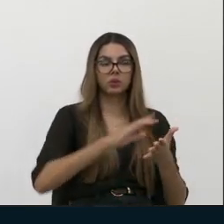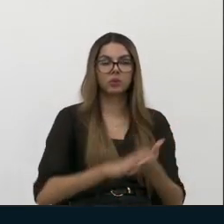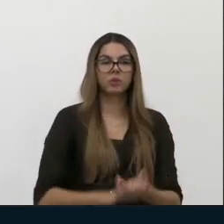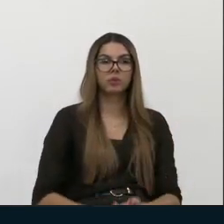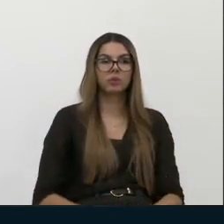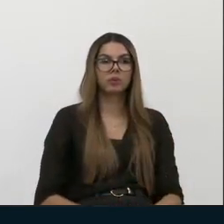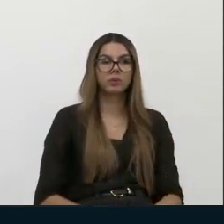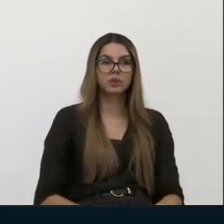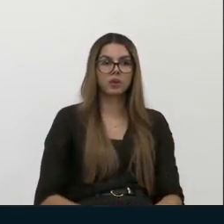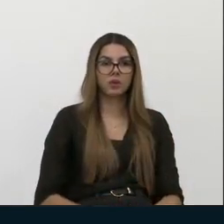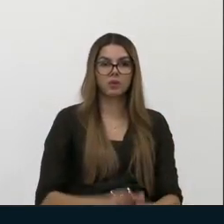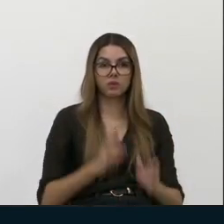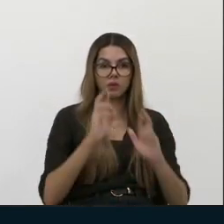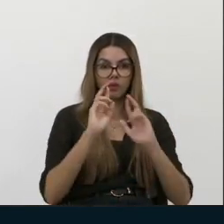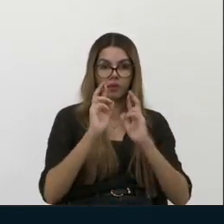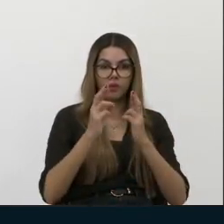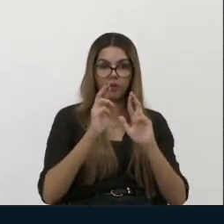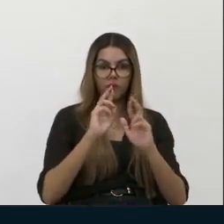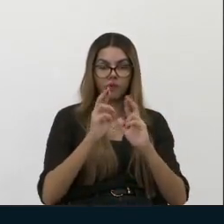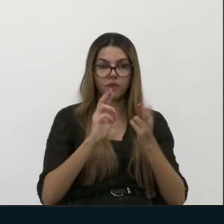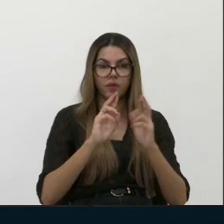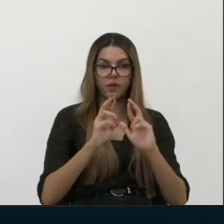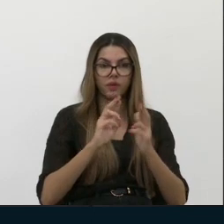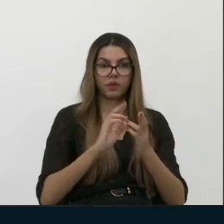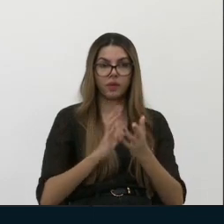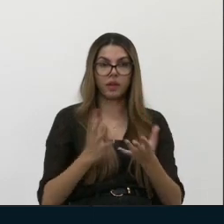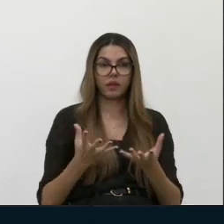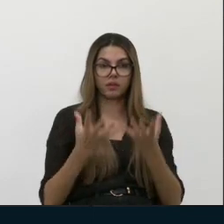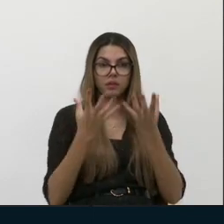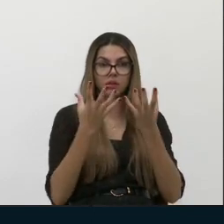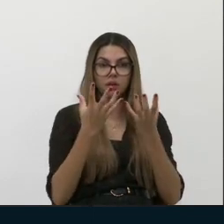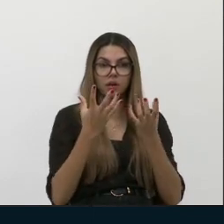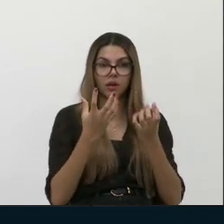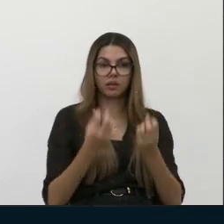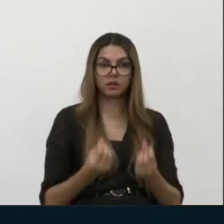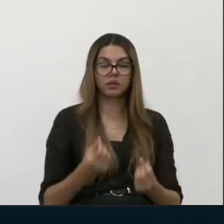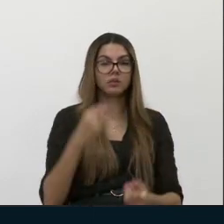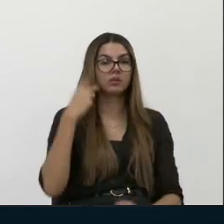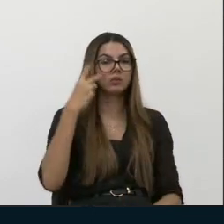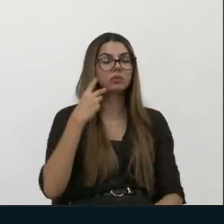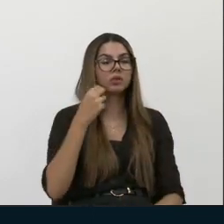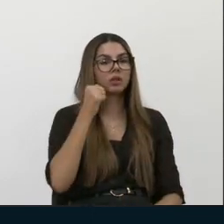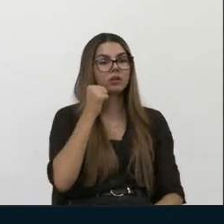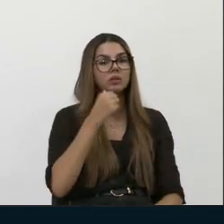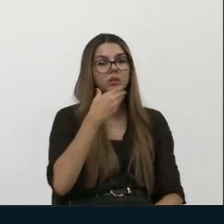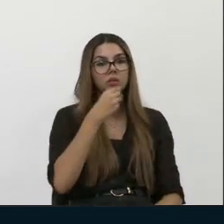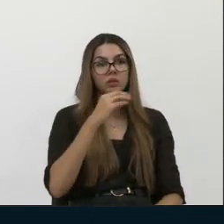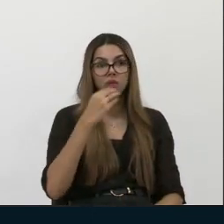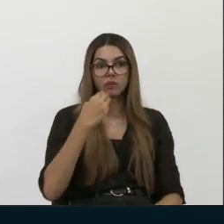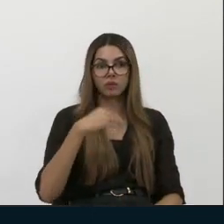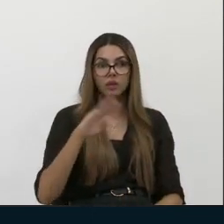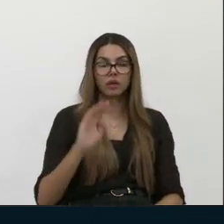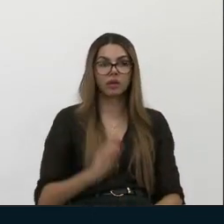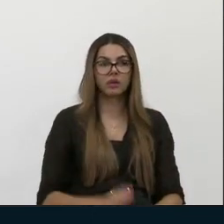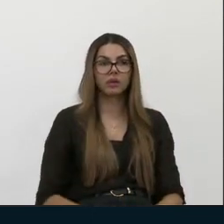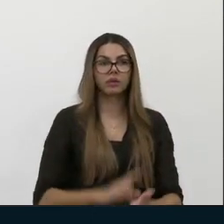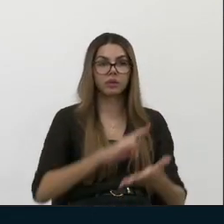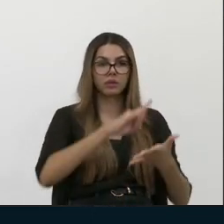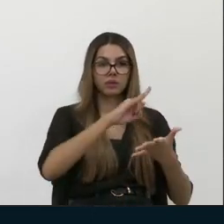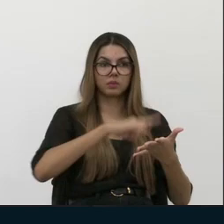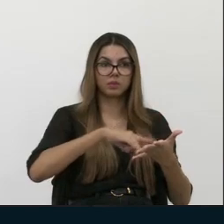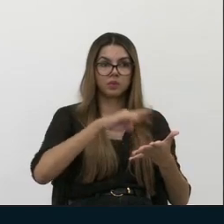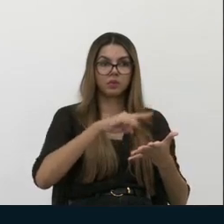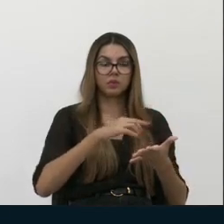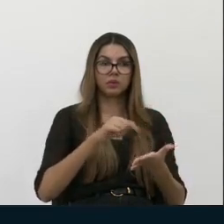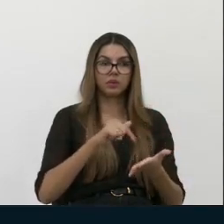seja verificado a pertinência e a aceitação dos nobres pares dessa casa, o envio. Eu gostaria de registrar a entrega para você,